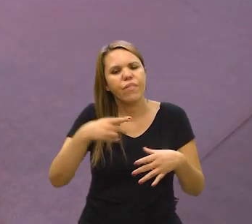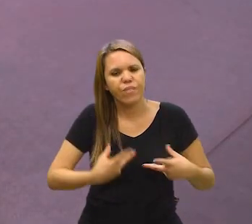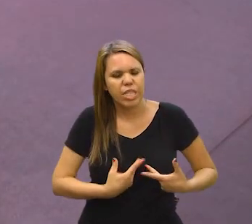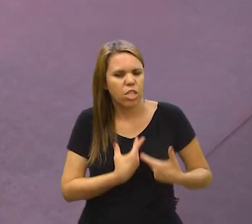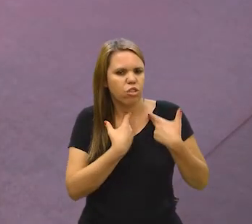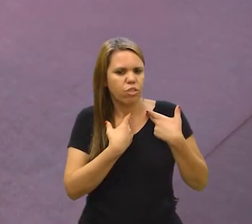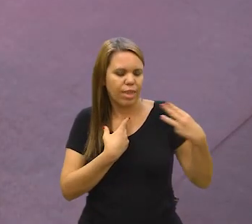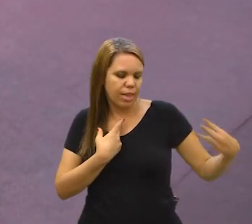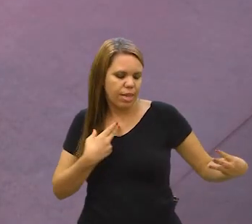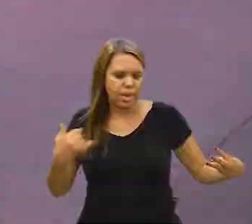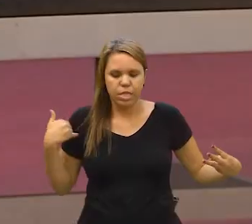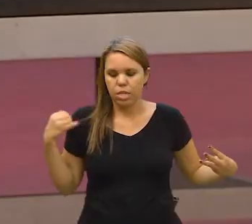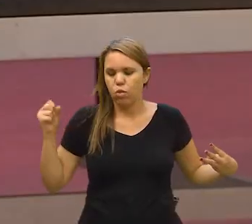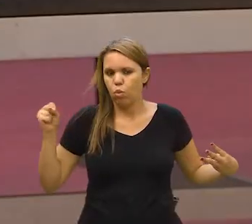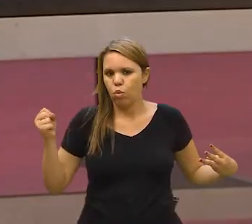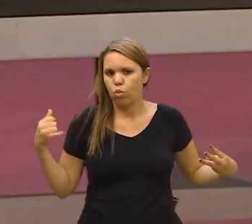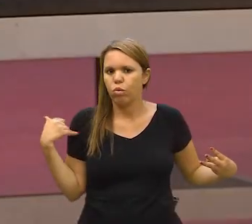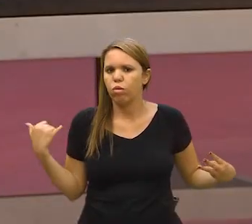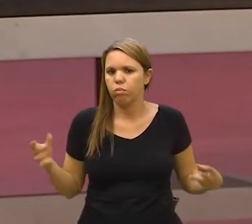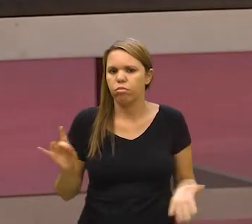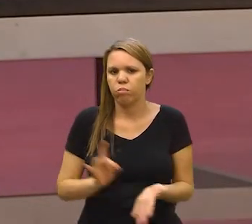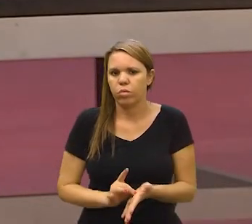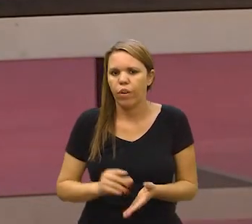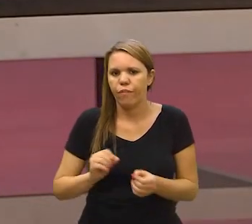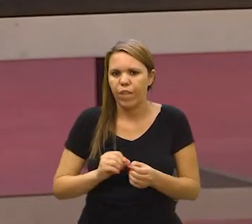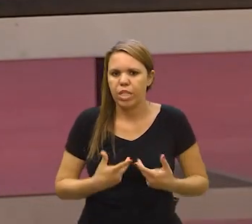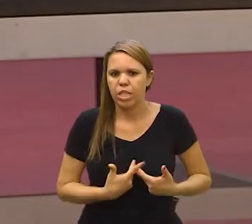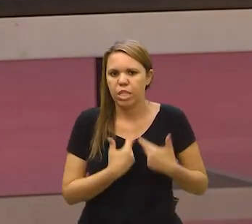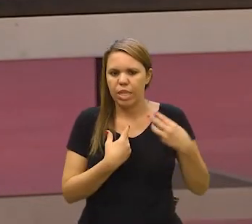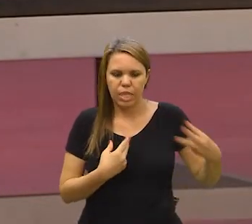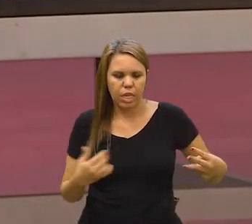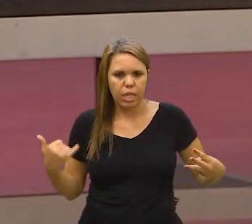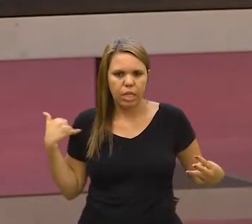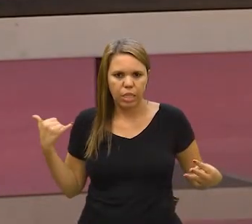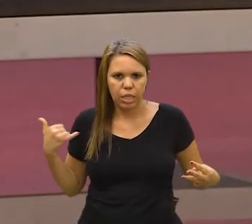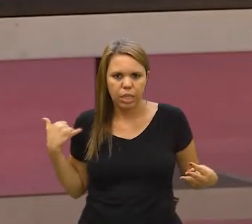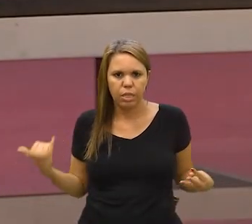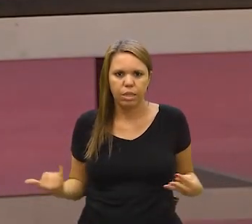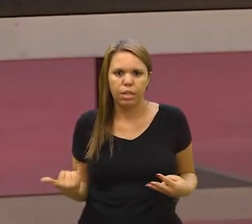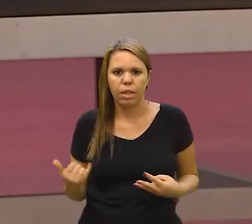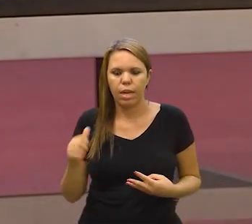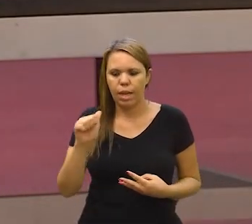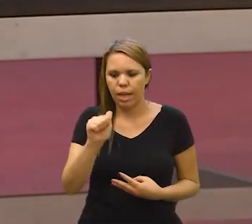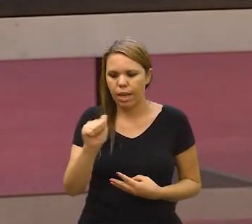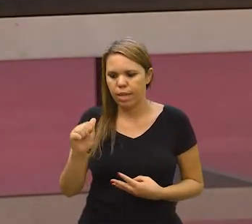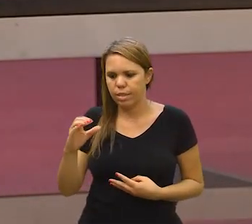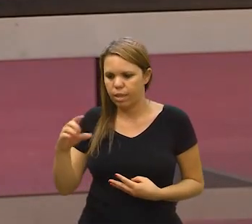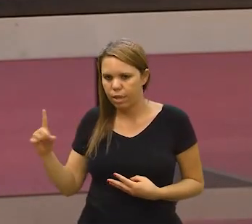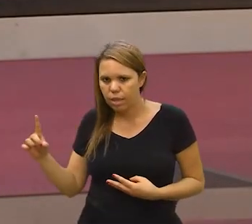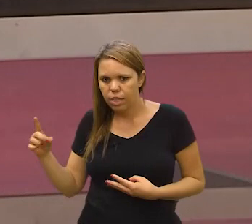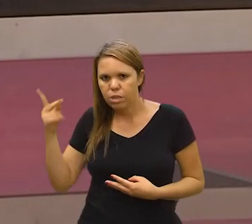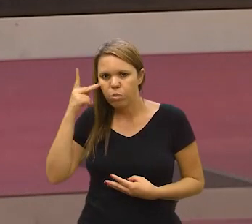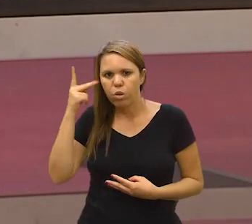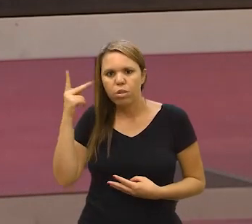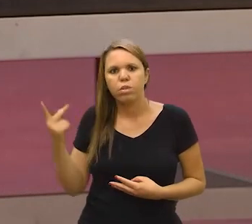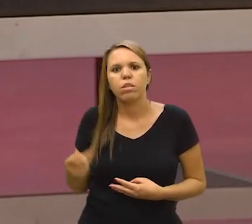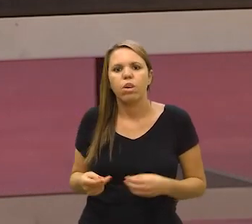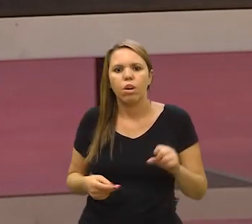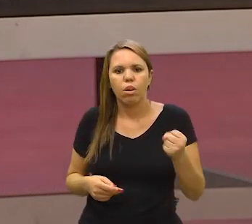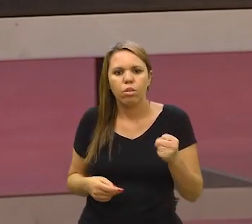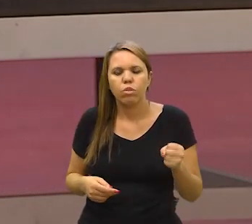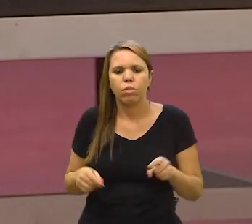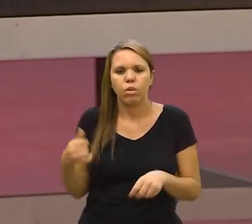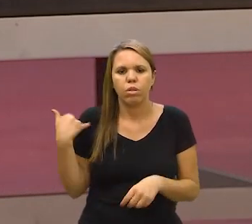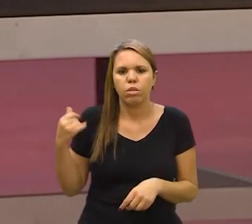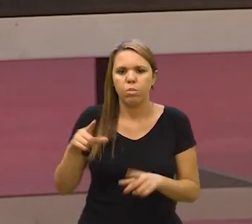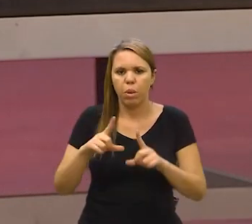aos 3 e aos 8 anos. Isso, exatamente. Eu fiz uma cirurgia aos 3 anos na ACD em São Paulo e uma aos 8 anos no Sara